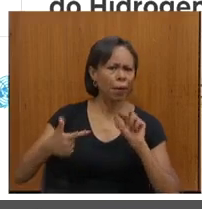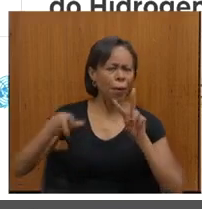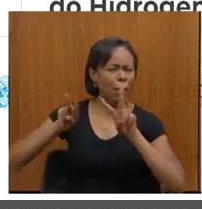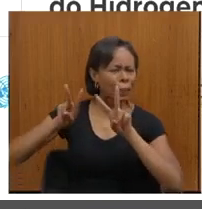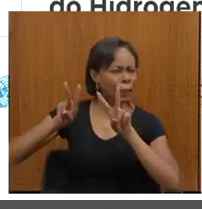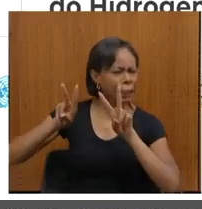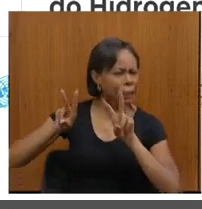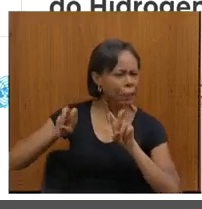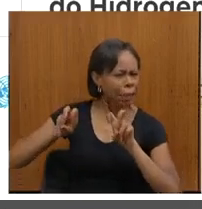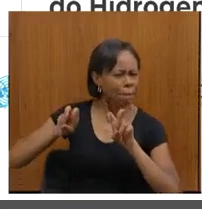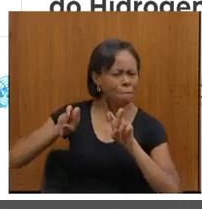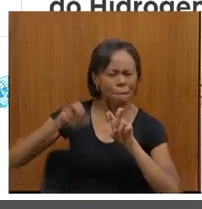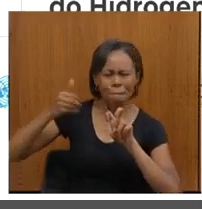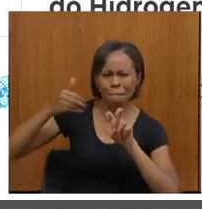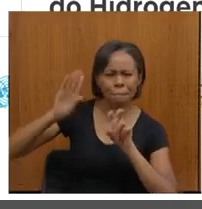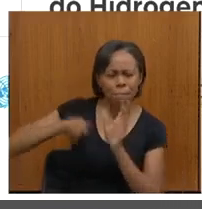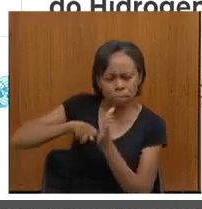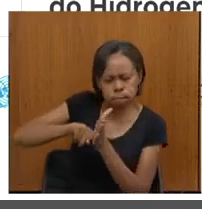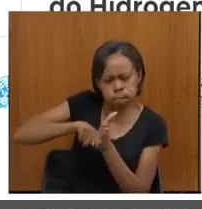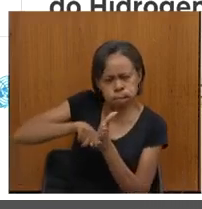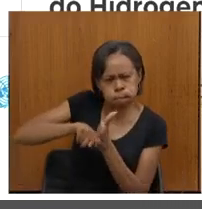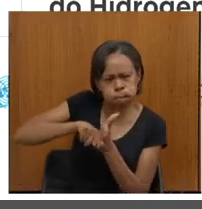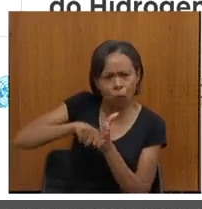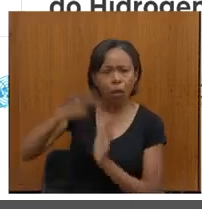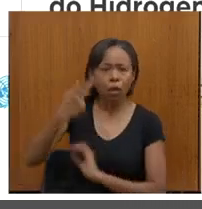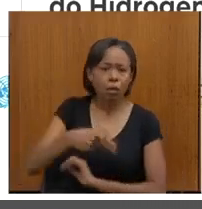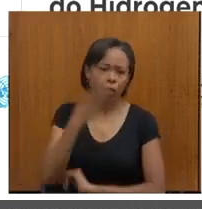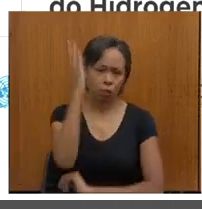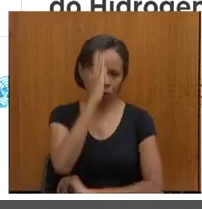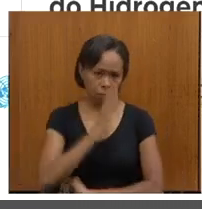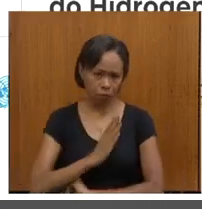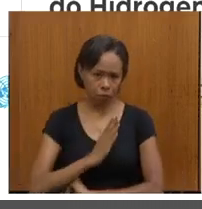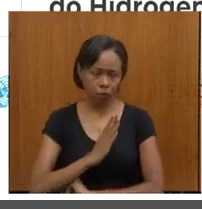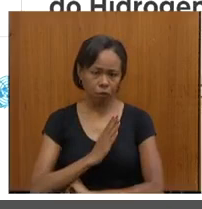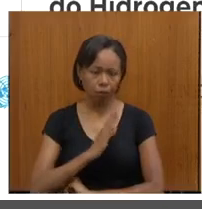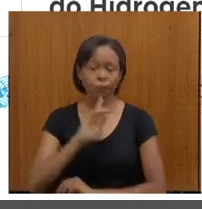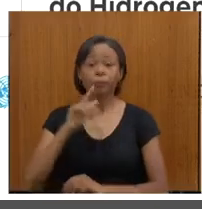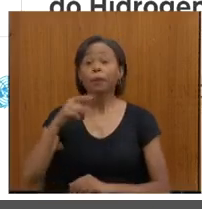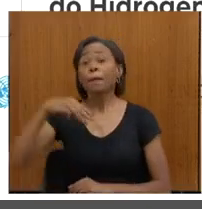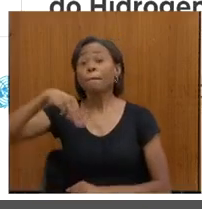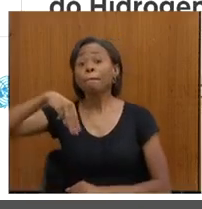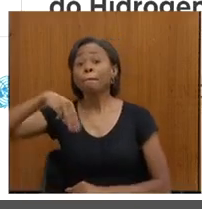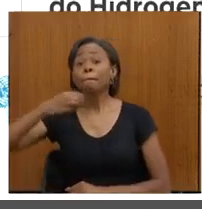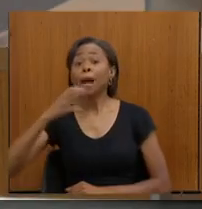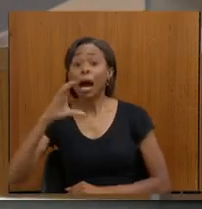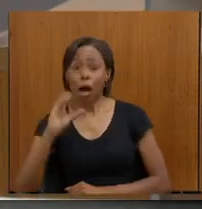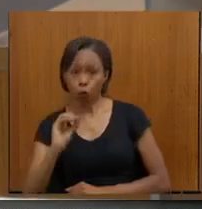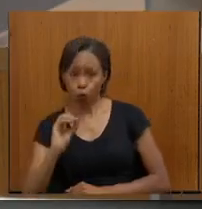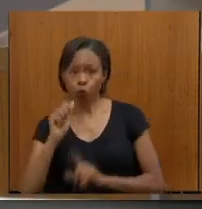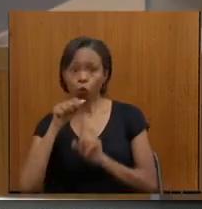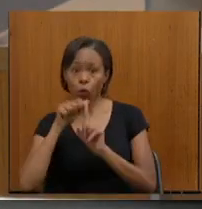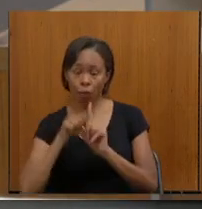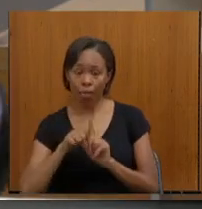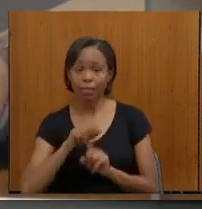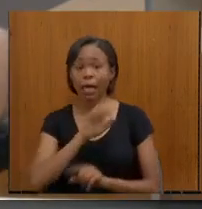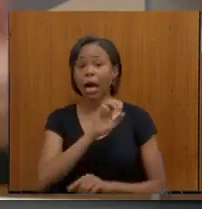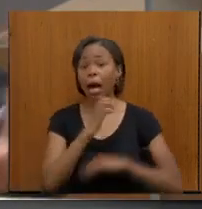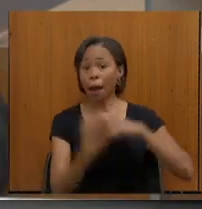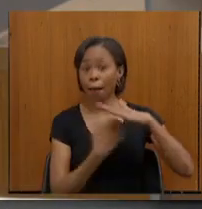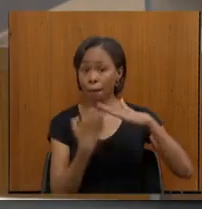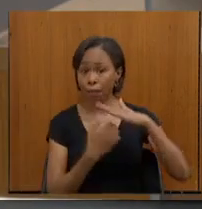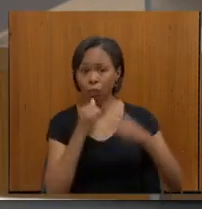mais pesquisados em p&d no Brasil em março a epe empresa de pesquisa energética